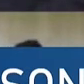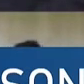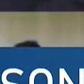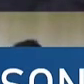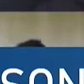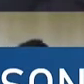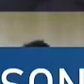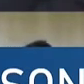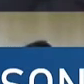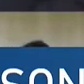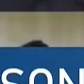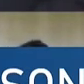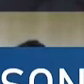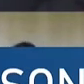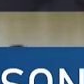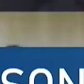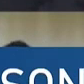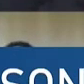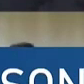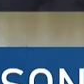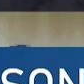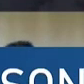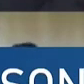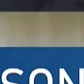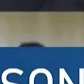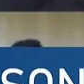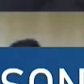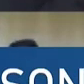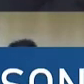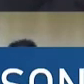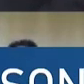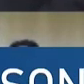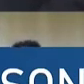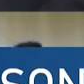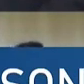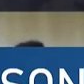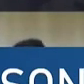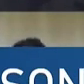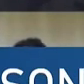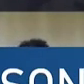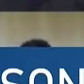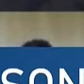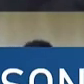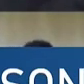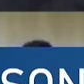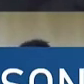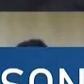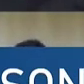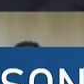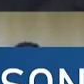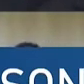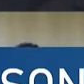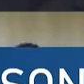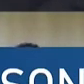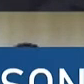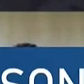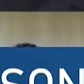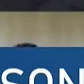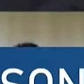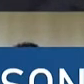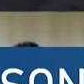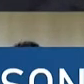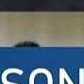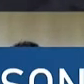decisiva do Maxwell. Então, a delação premiada, ela é a conclusão das